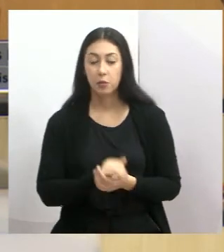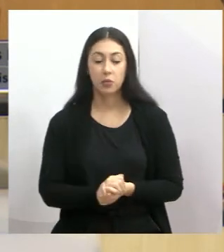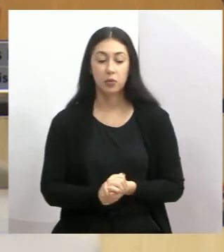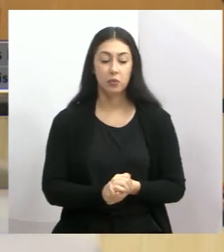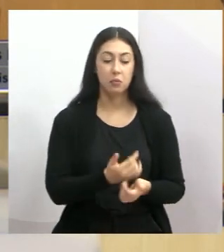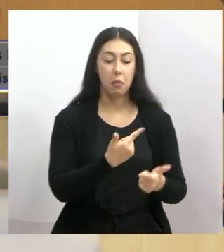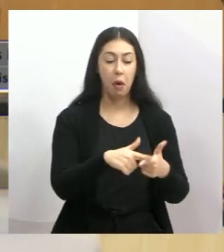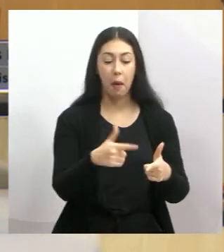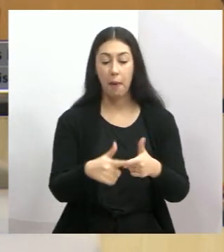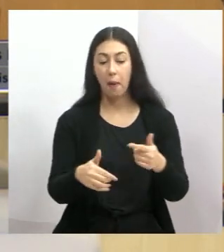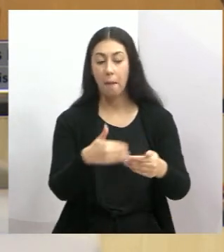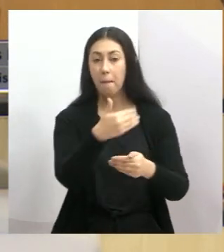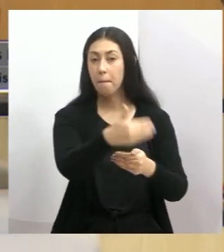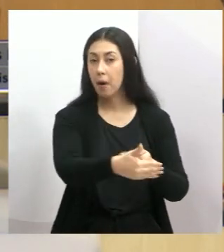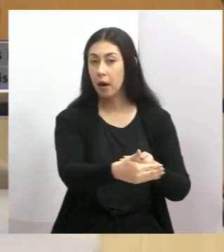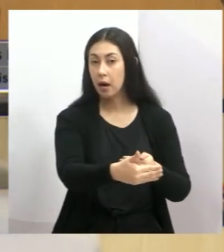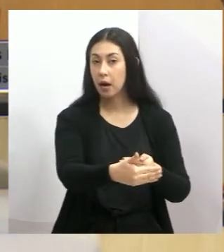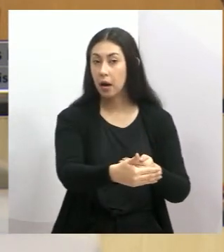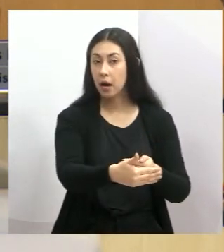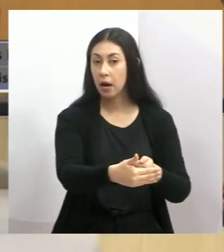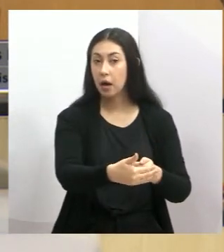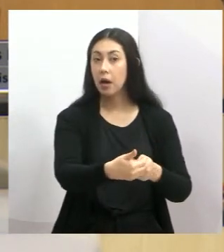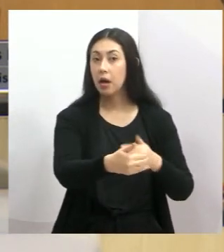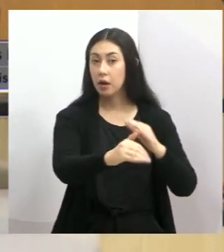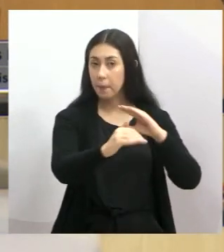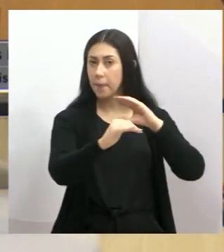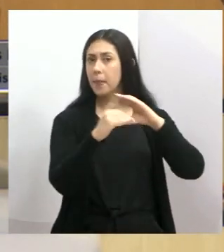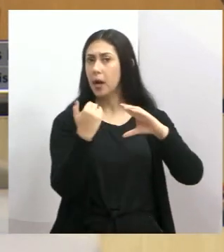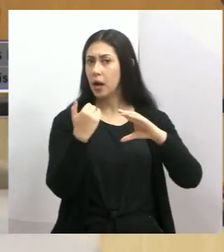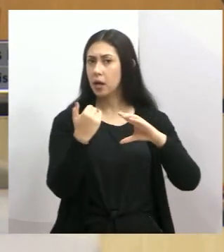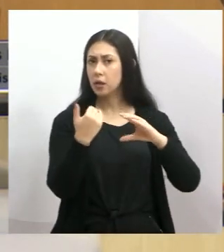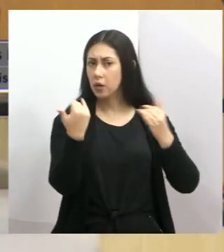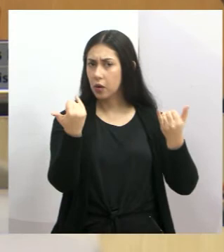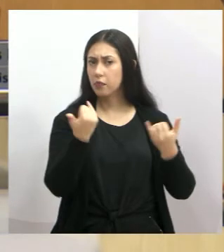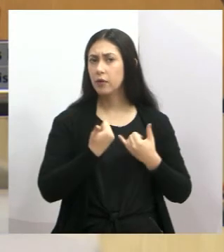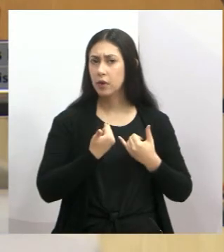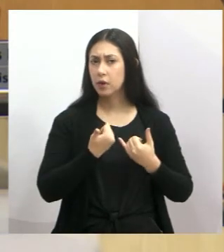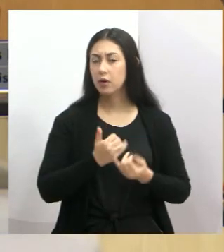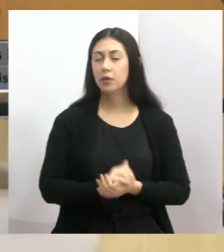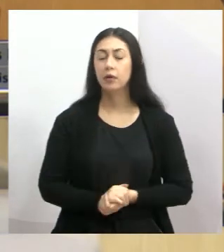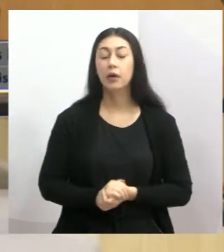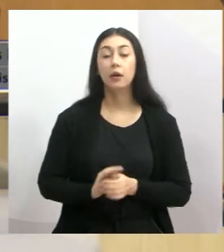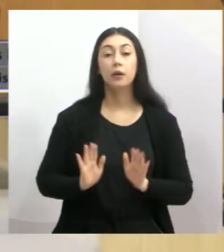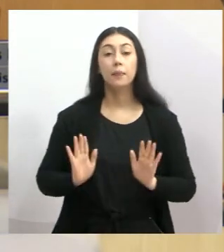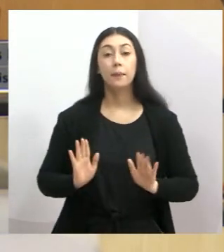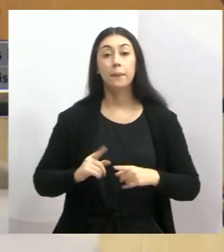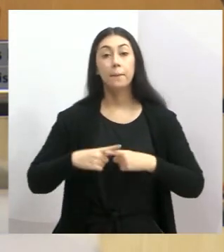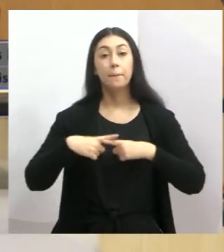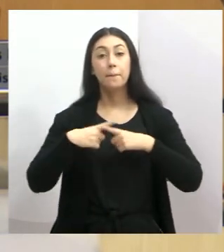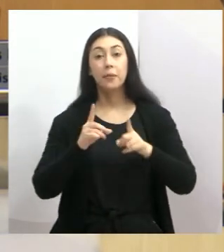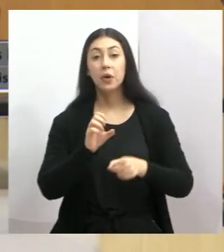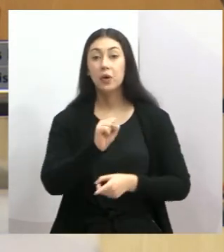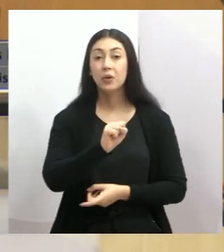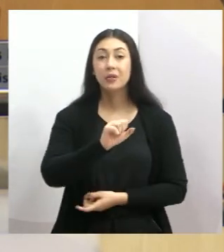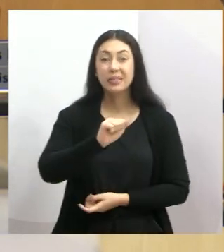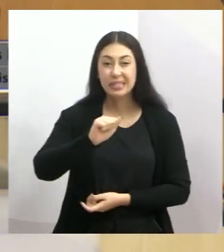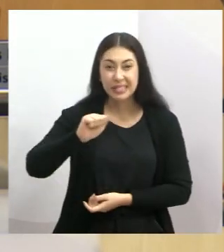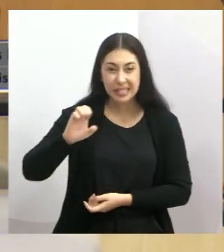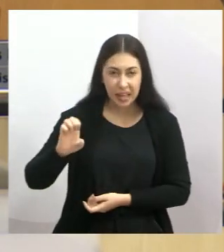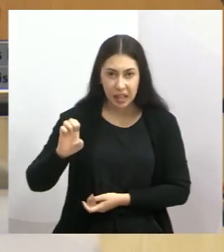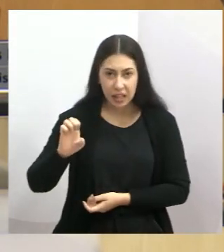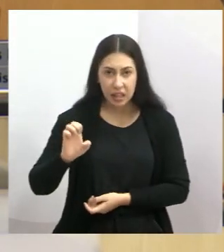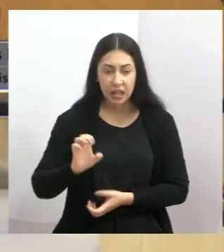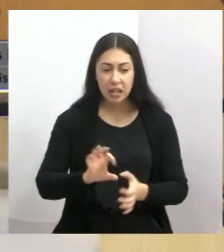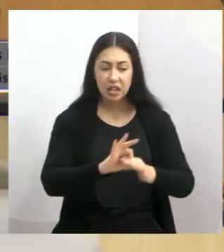na calçada eu posso receber uma notificação agora e os ai deixar o